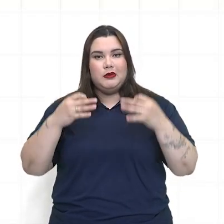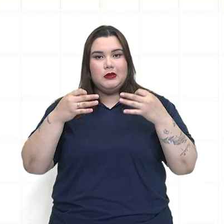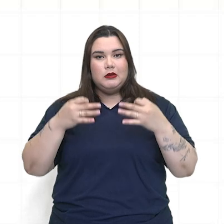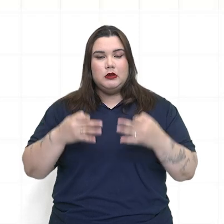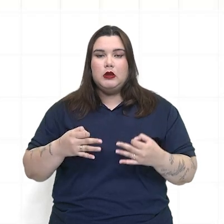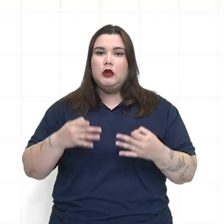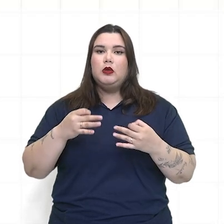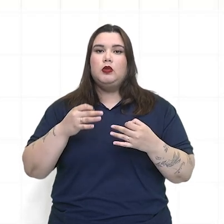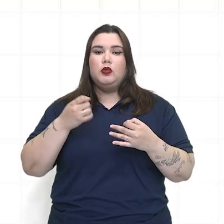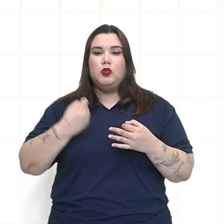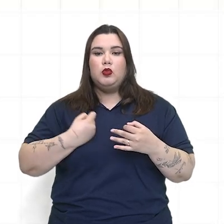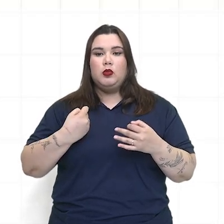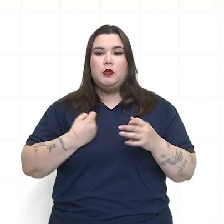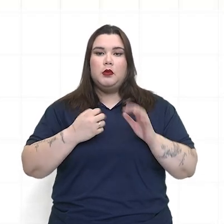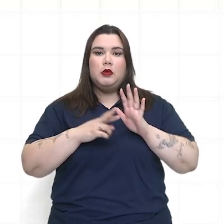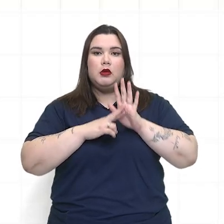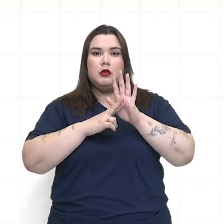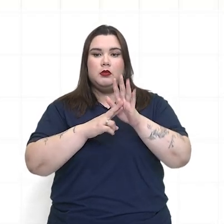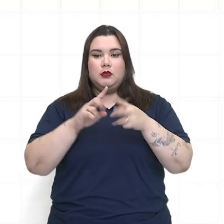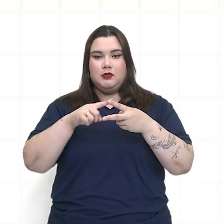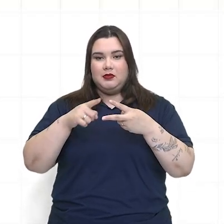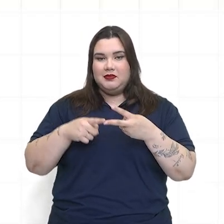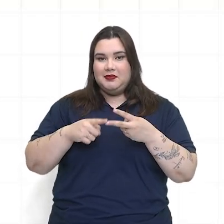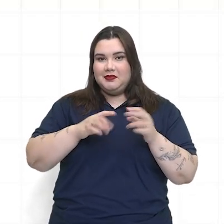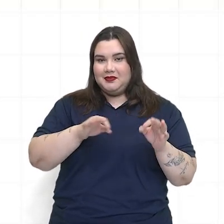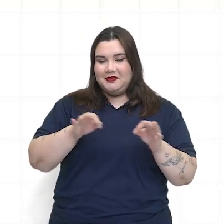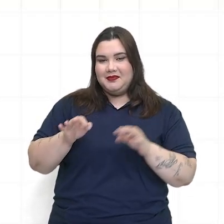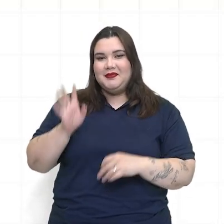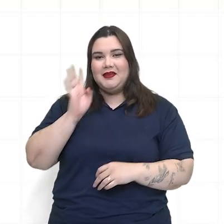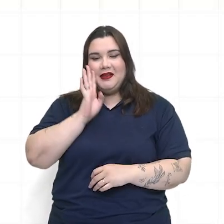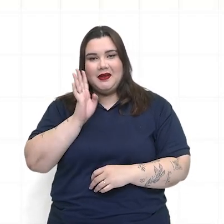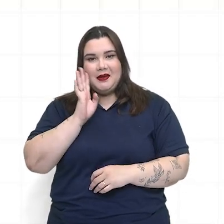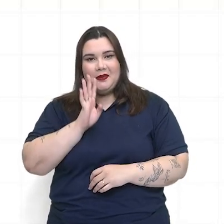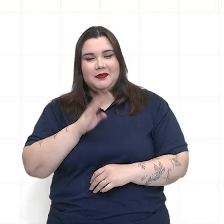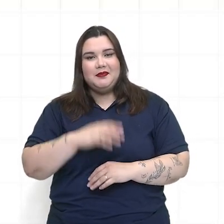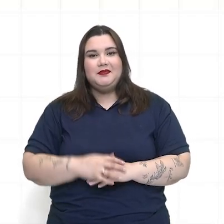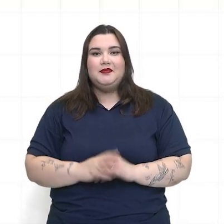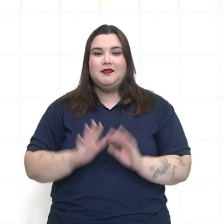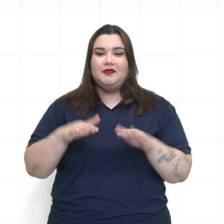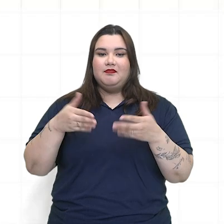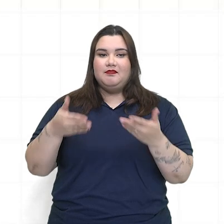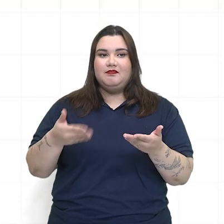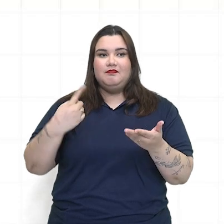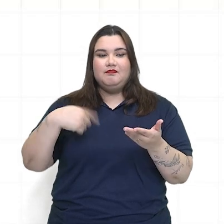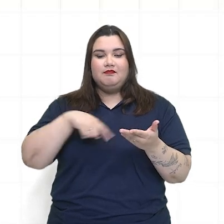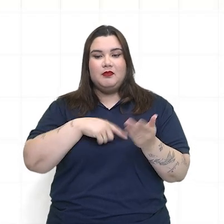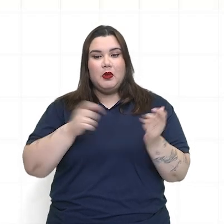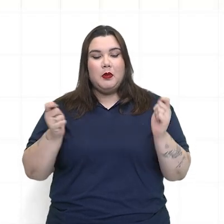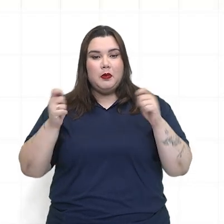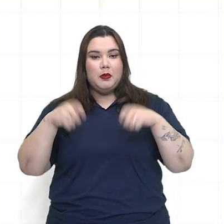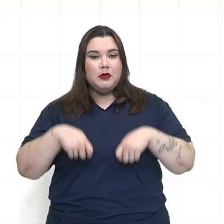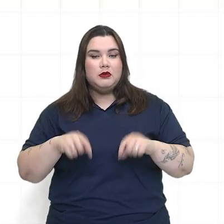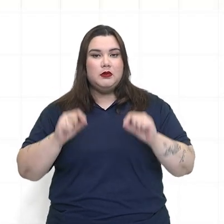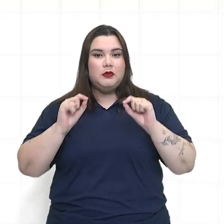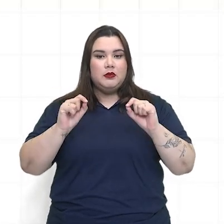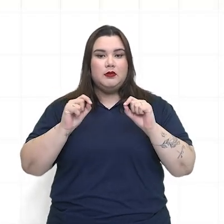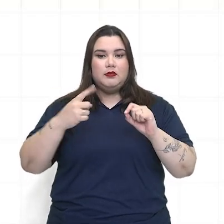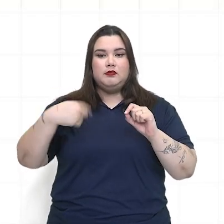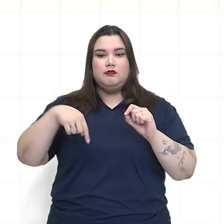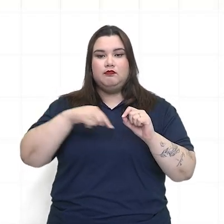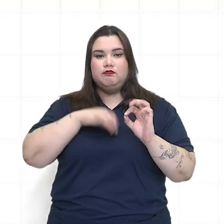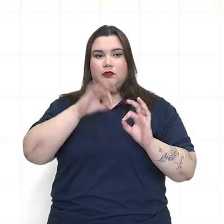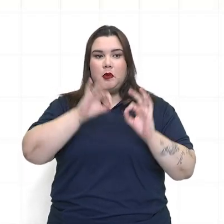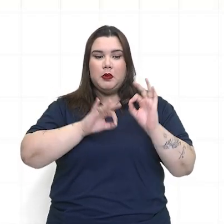a medida desse ângulo. Não é legal? Então, assim, a gente consegue fazer as